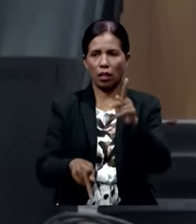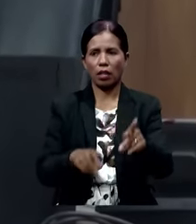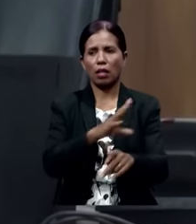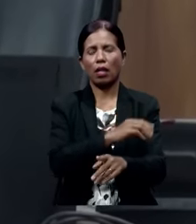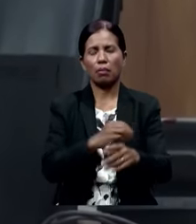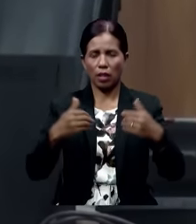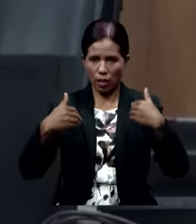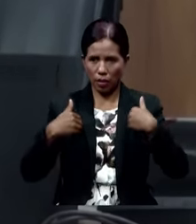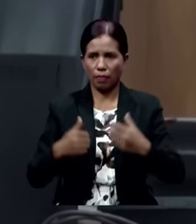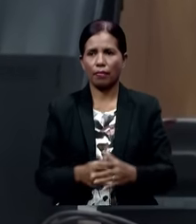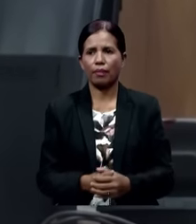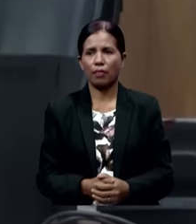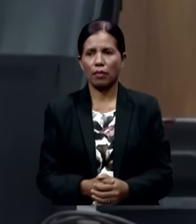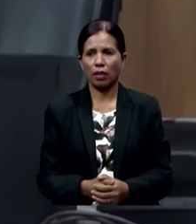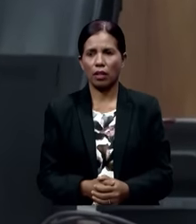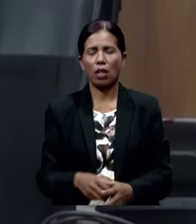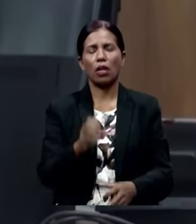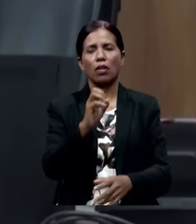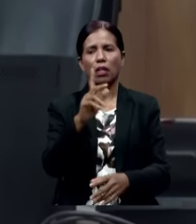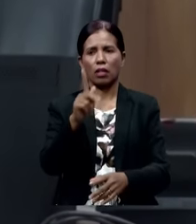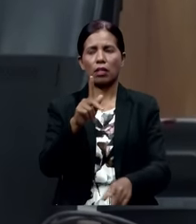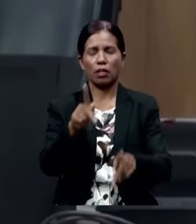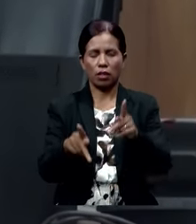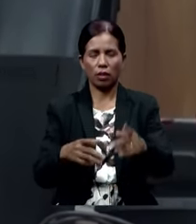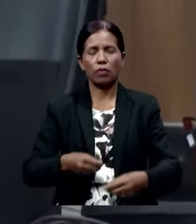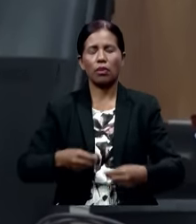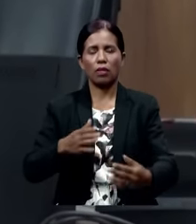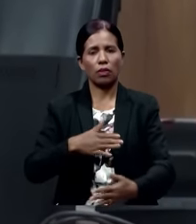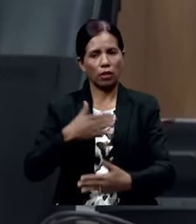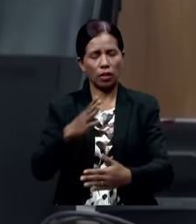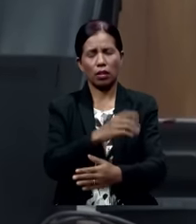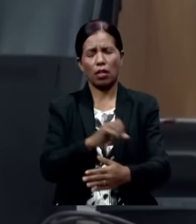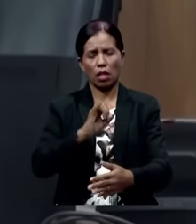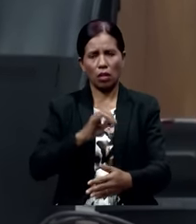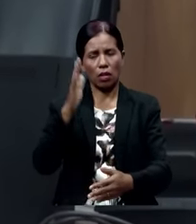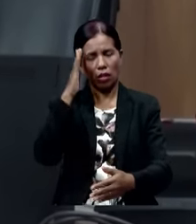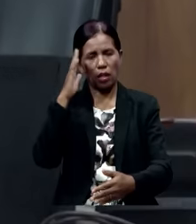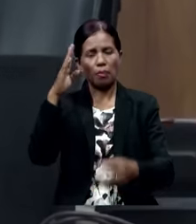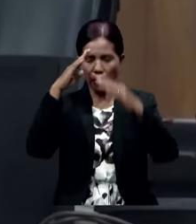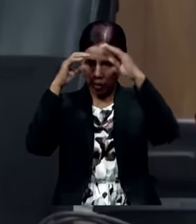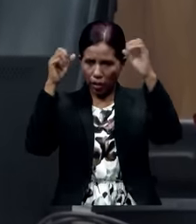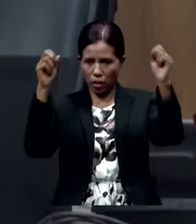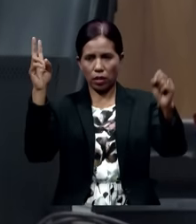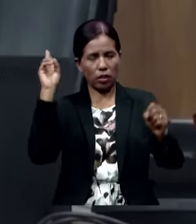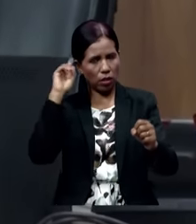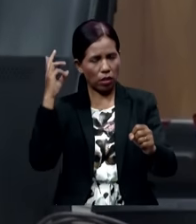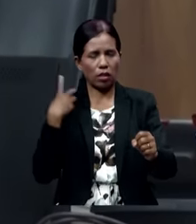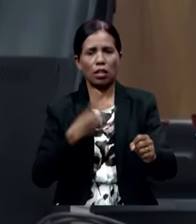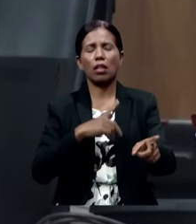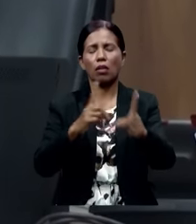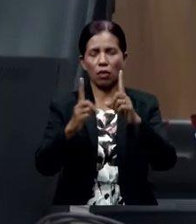apreciação. It's okay. É uma apreciação, né? Hanoi, seu presidente Mossorona, e tenha